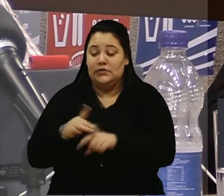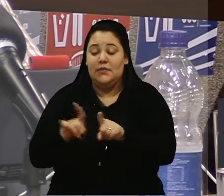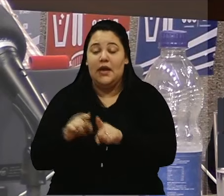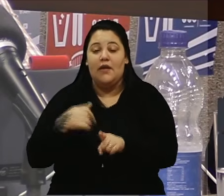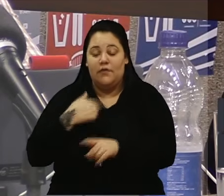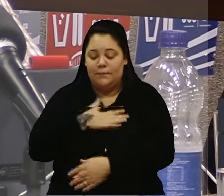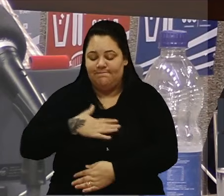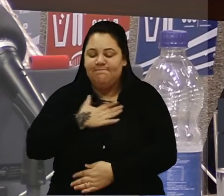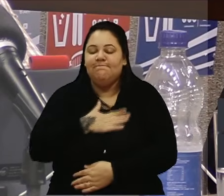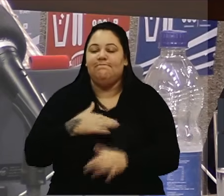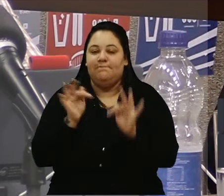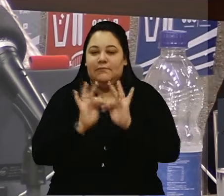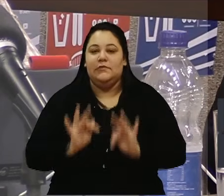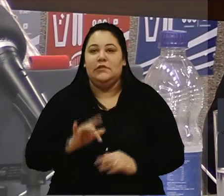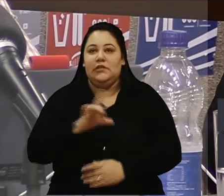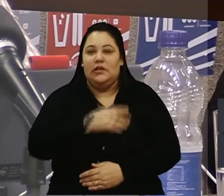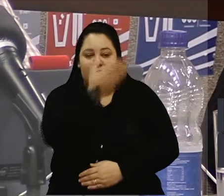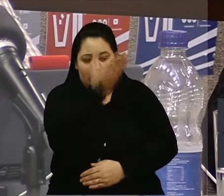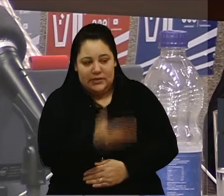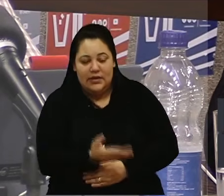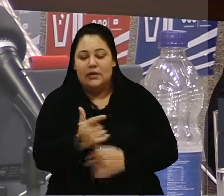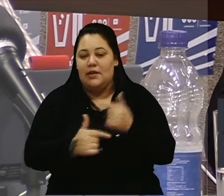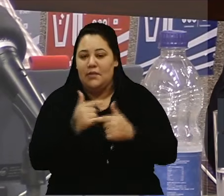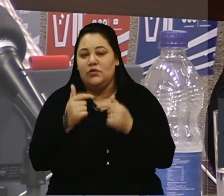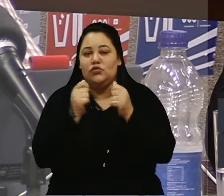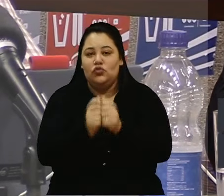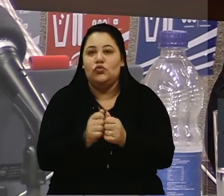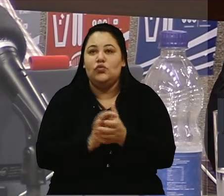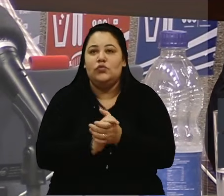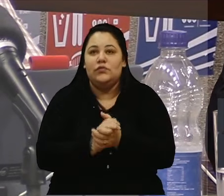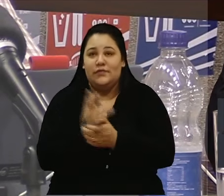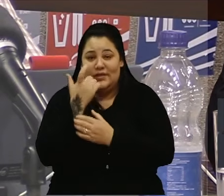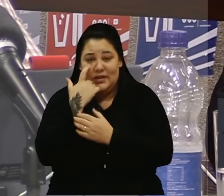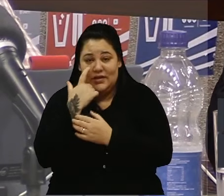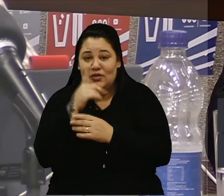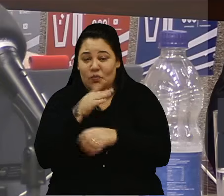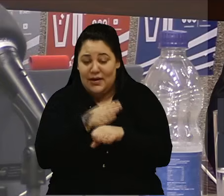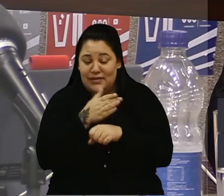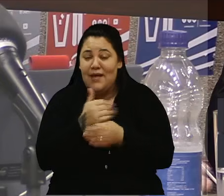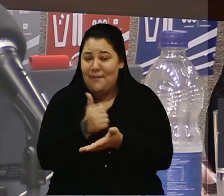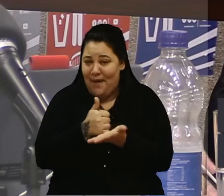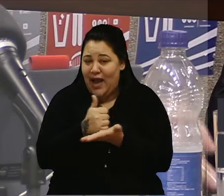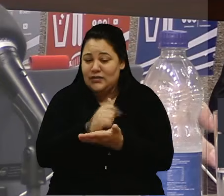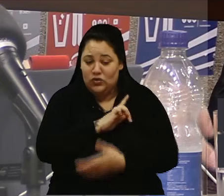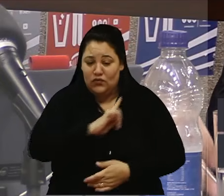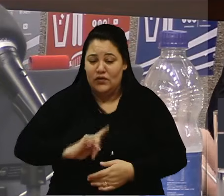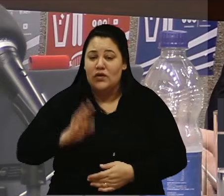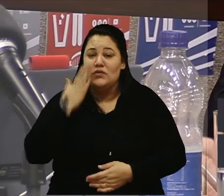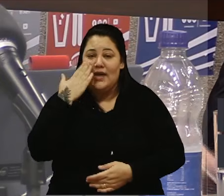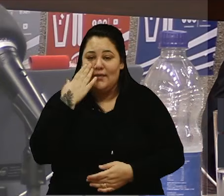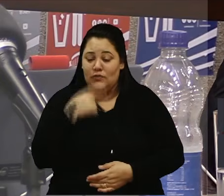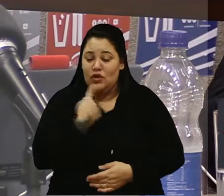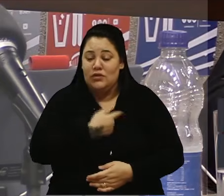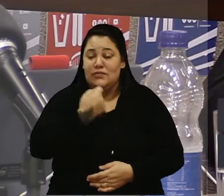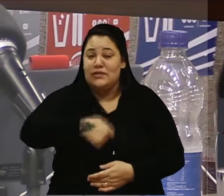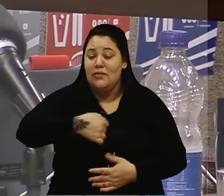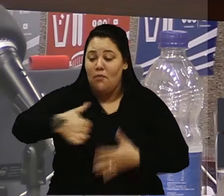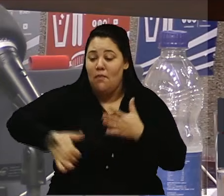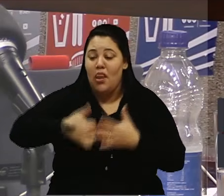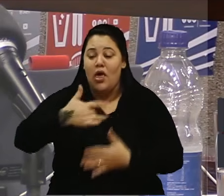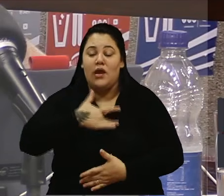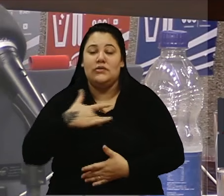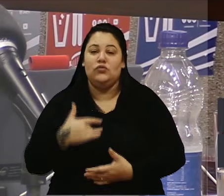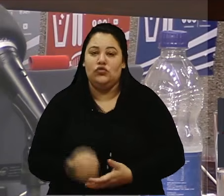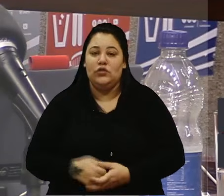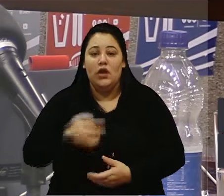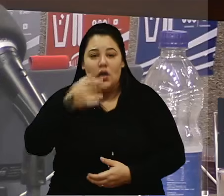feliz e satisfeito de ter o senhor lá e ver que, apesar do senhor ser da base do governo, né, a gente tem que melhorar a questão de saúde. E ontem